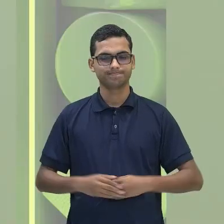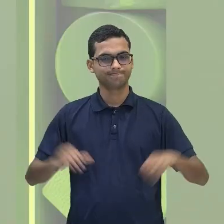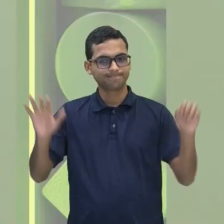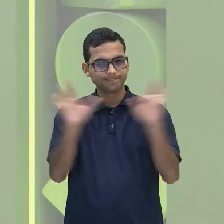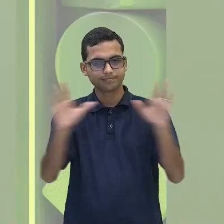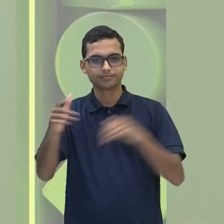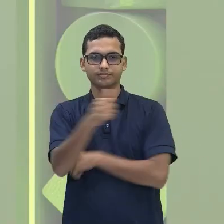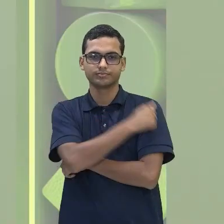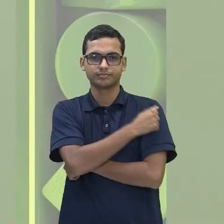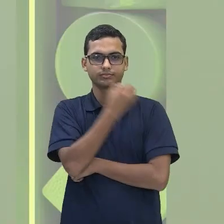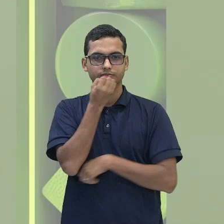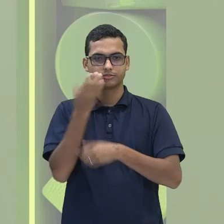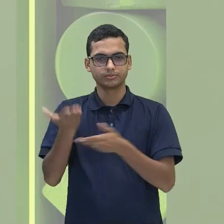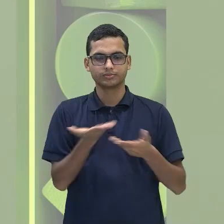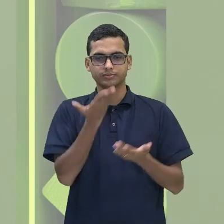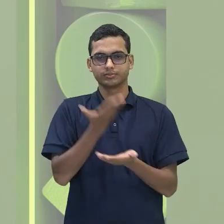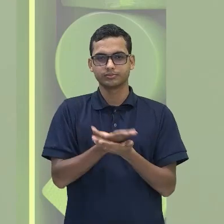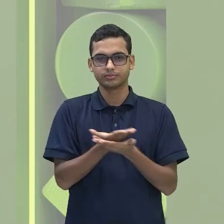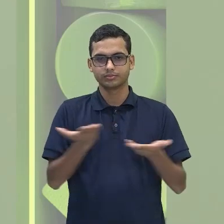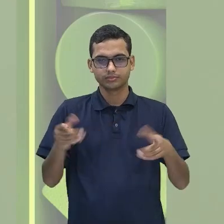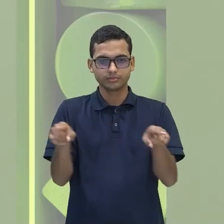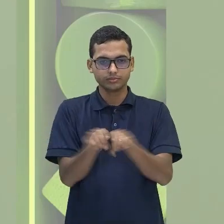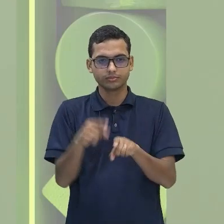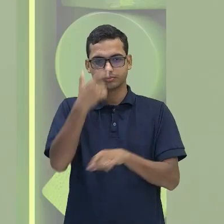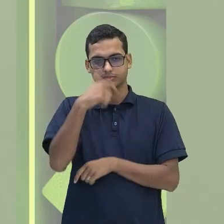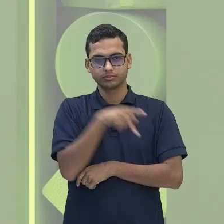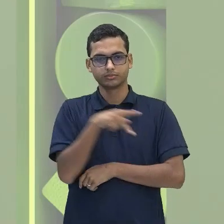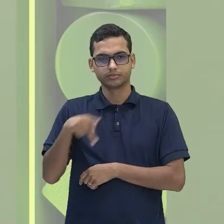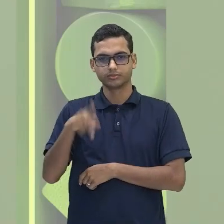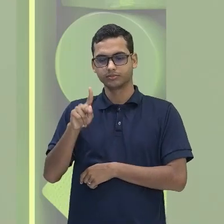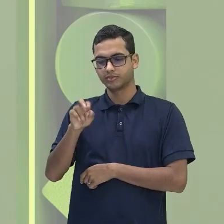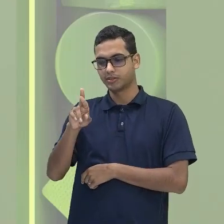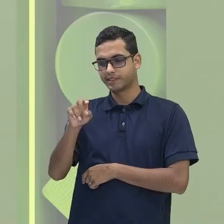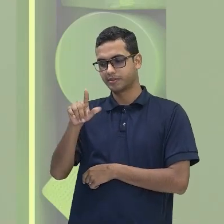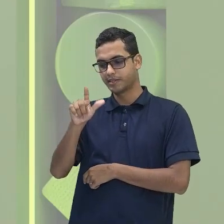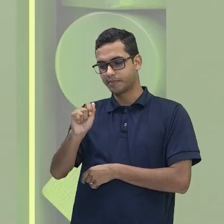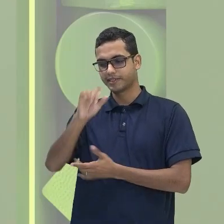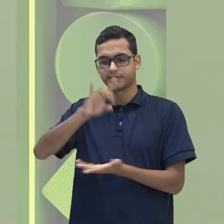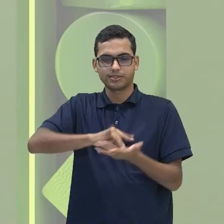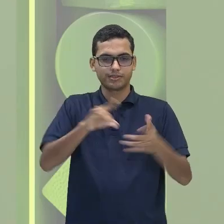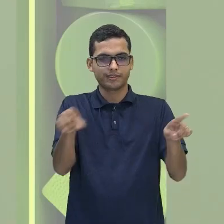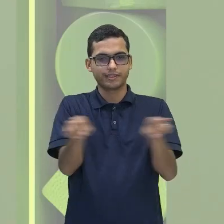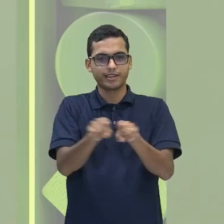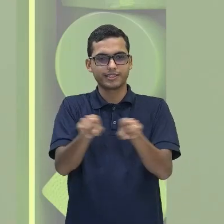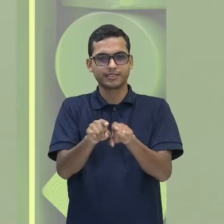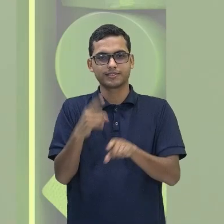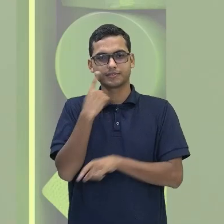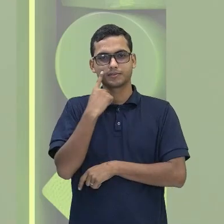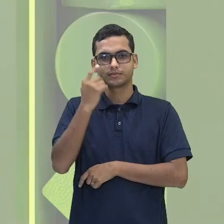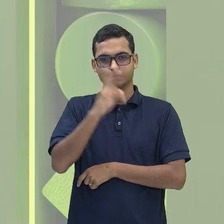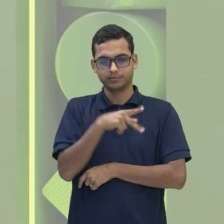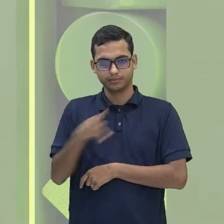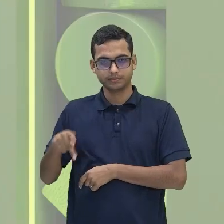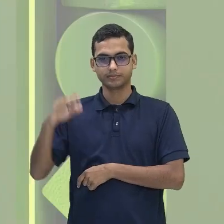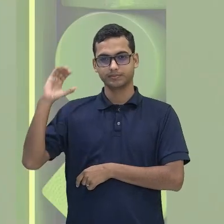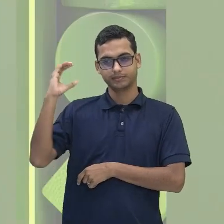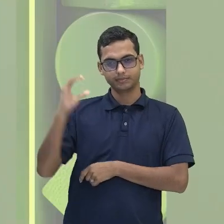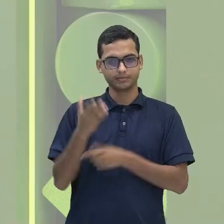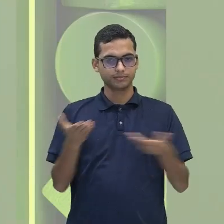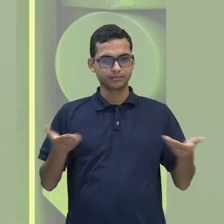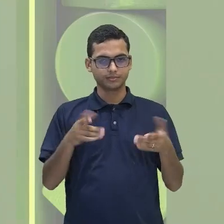Olá, sejam bem-vindos à aula de hoje. Eu sou a professora Carla Aiden, professora de Ciências. Vamos à leitura do nosso objeto